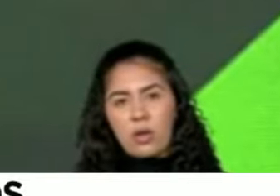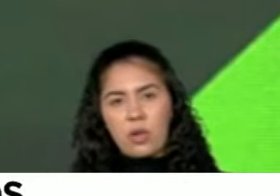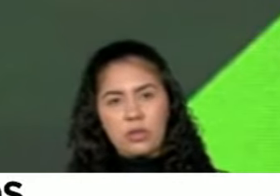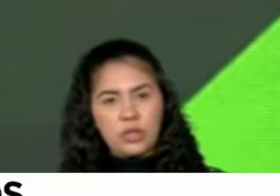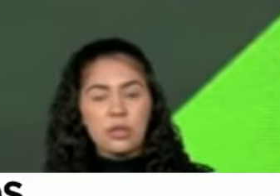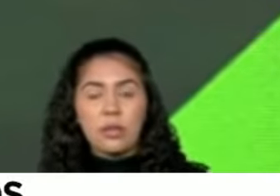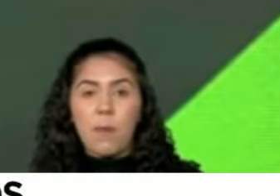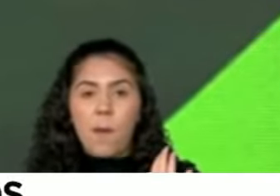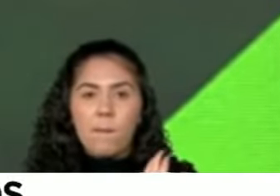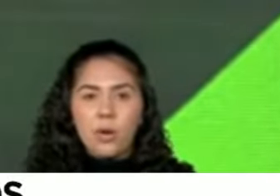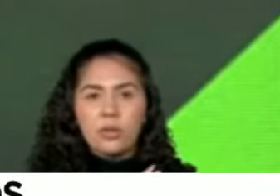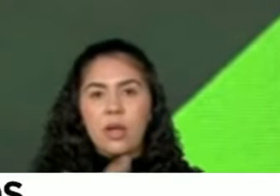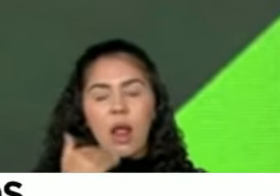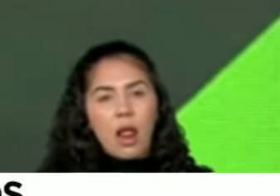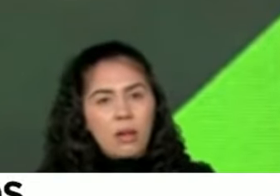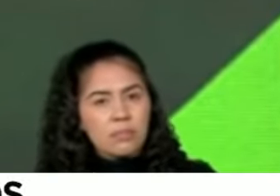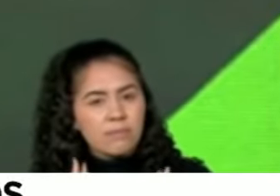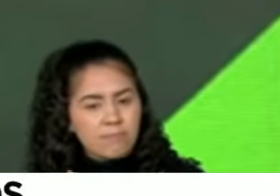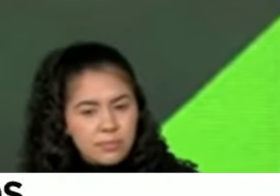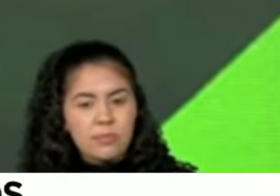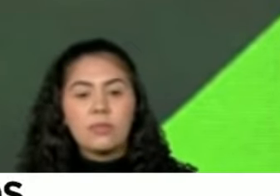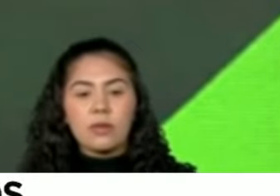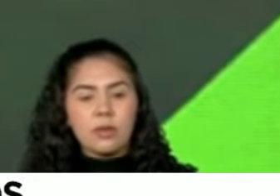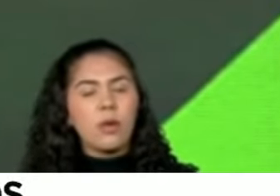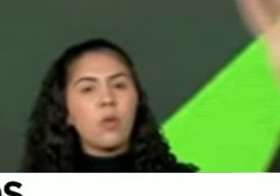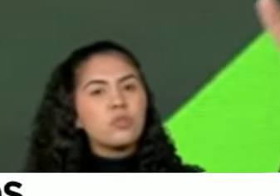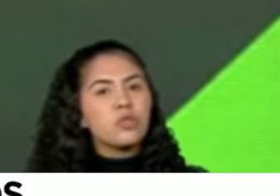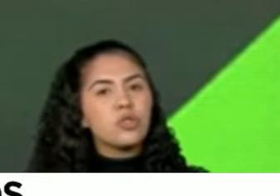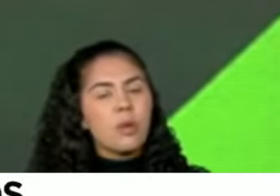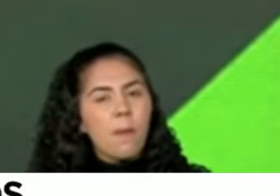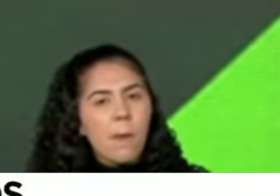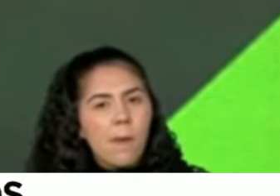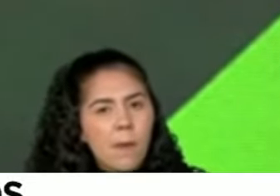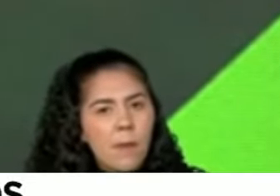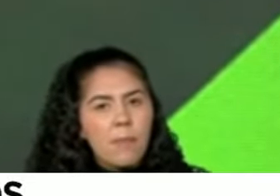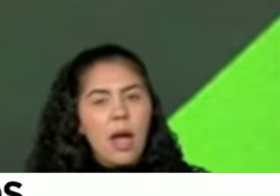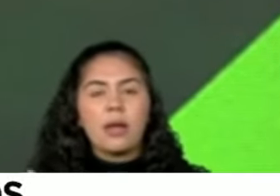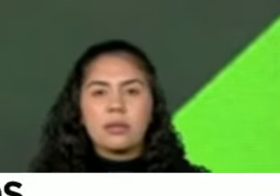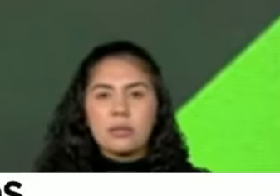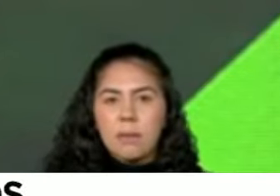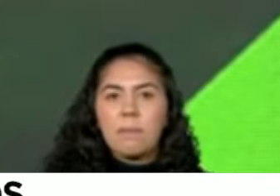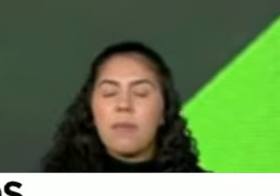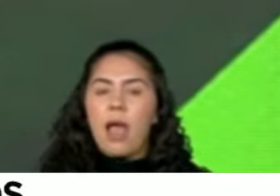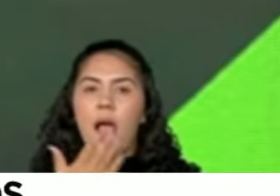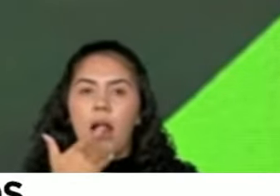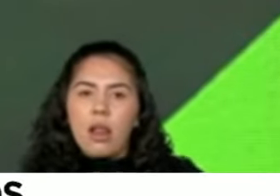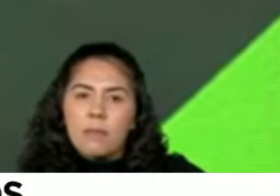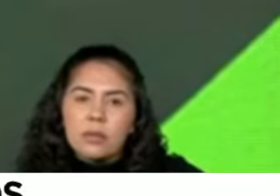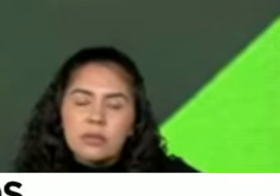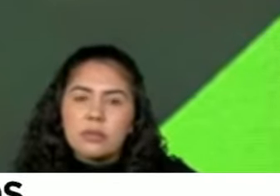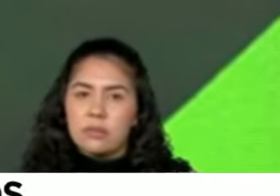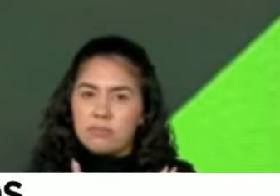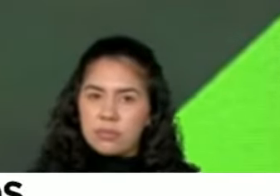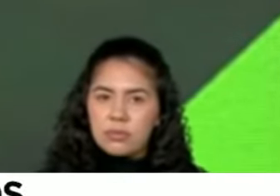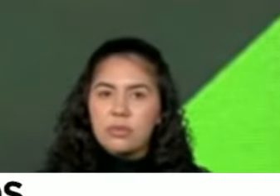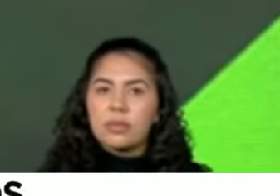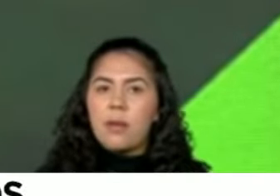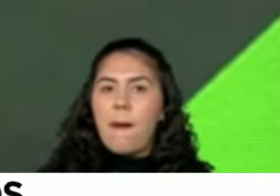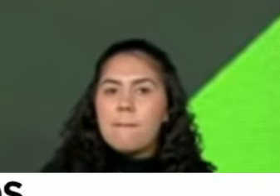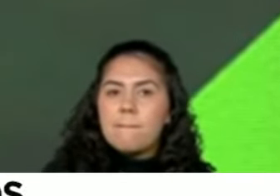O Planapo vai ampliar a produção e o processamento de alimentos orgânicos e de base